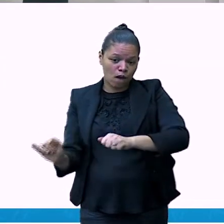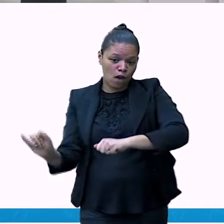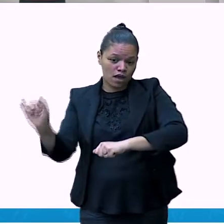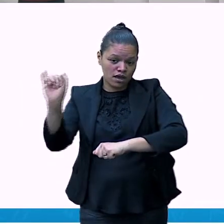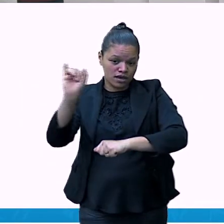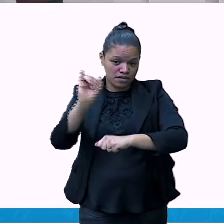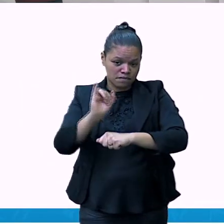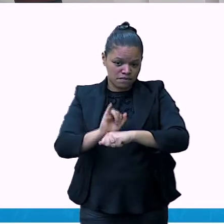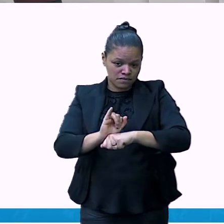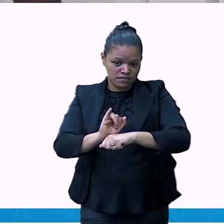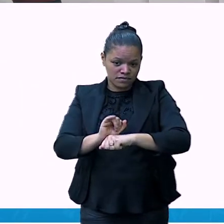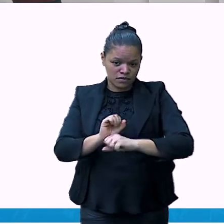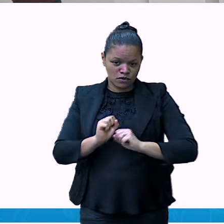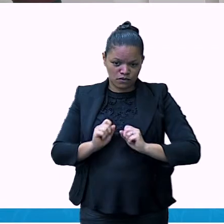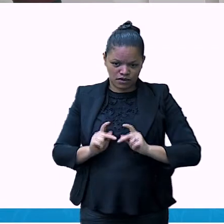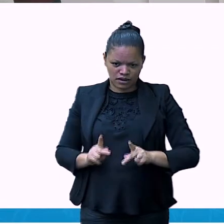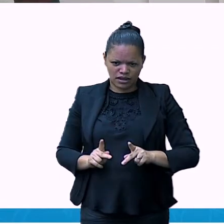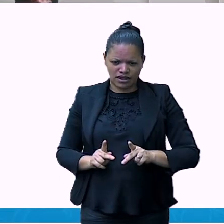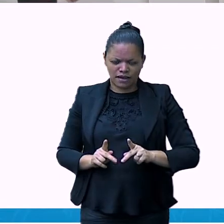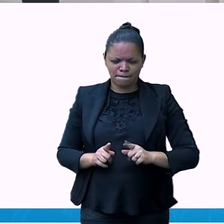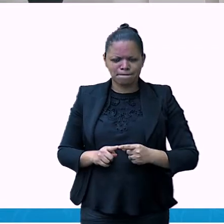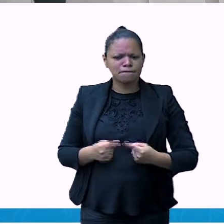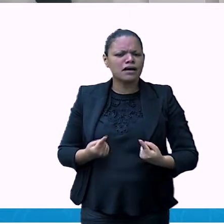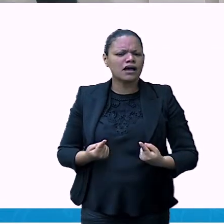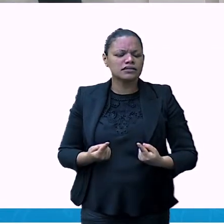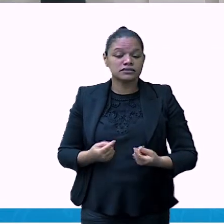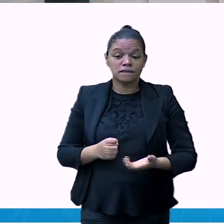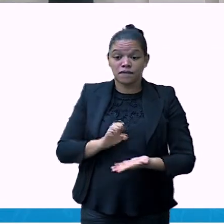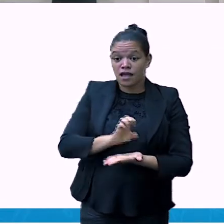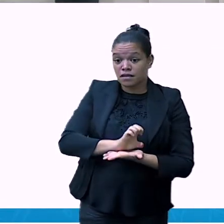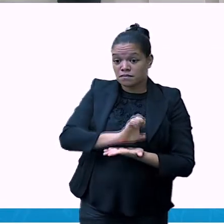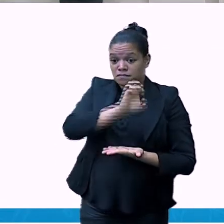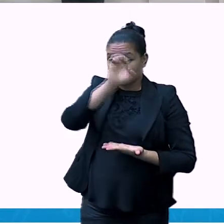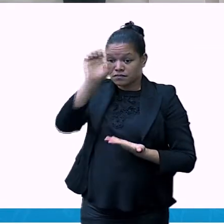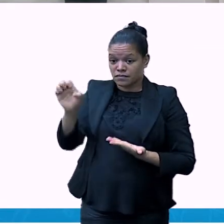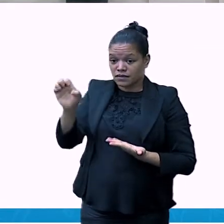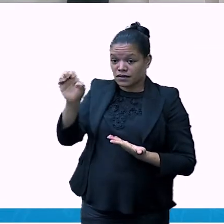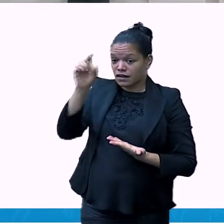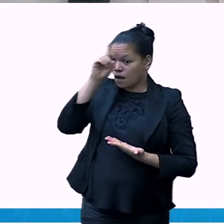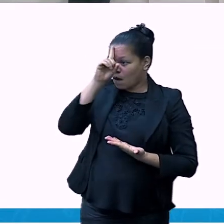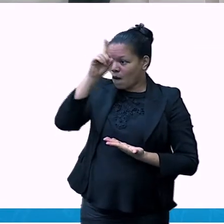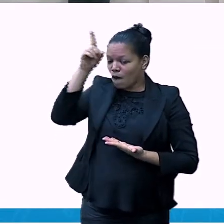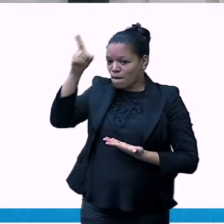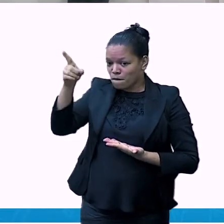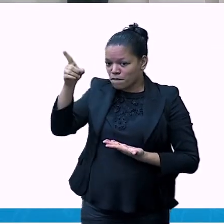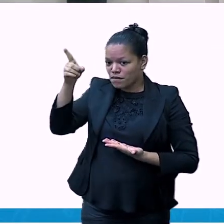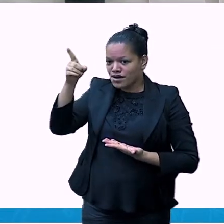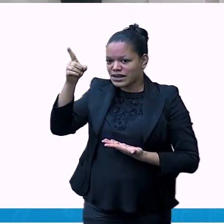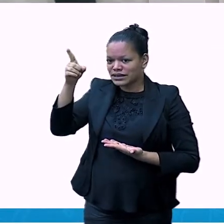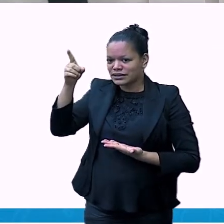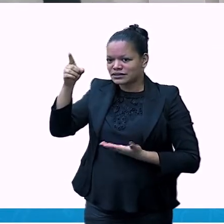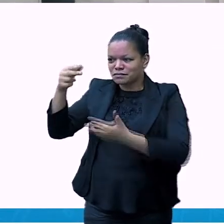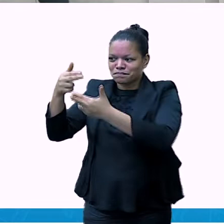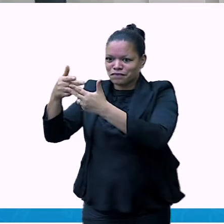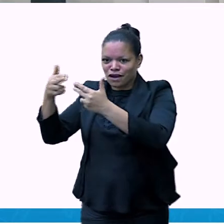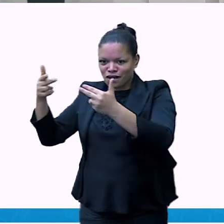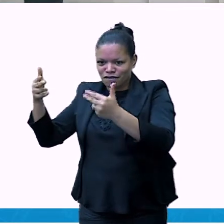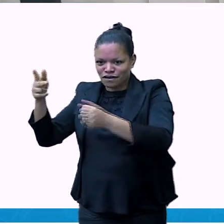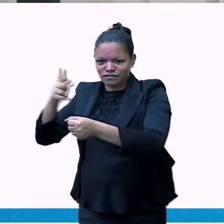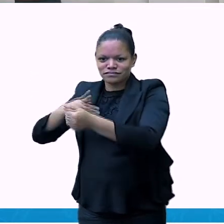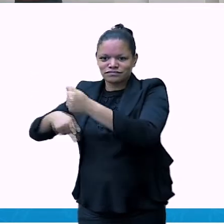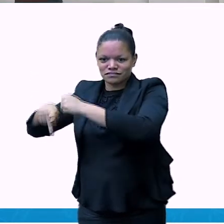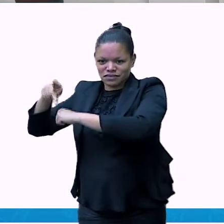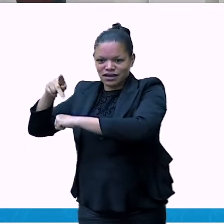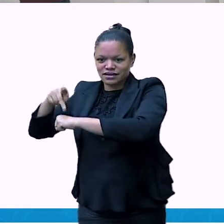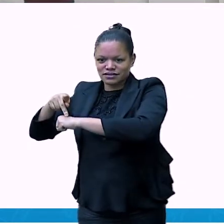exportação é tudo que eu vou mandar para fora, a importação é aquilo que nós precisamos, ou seja,